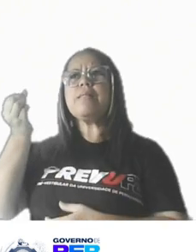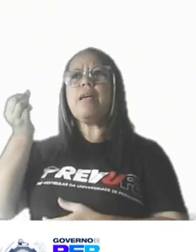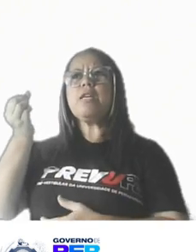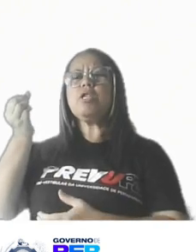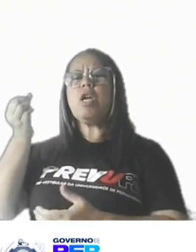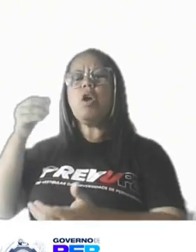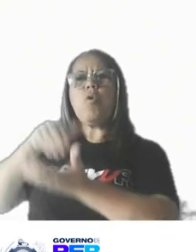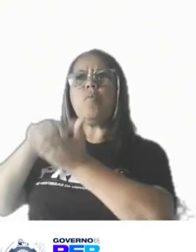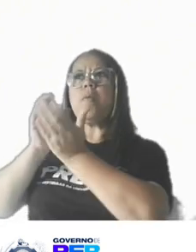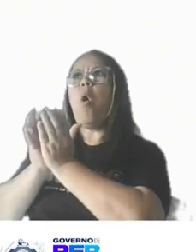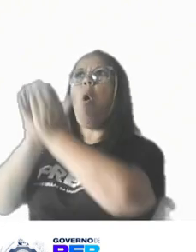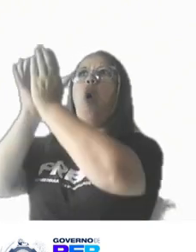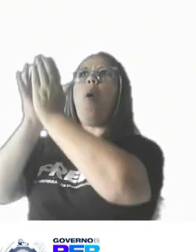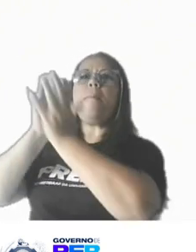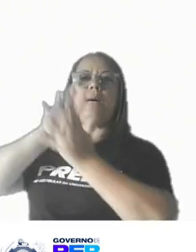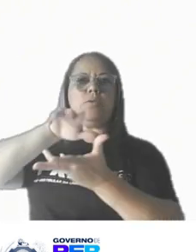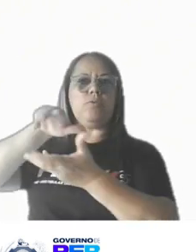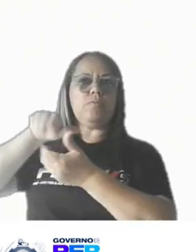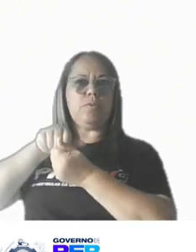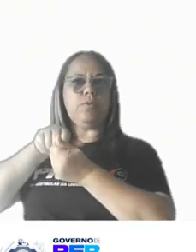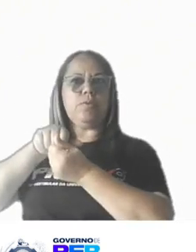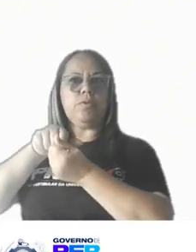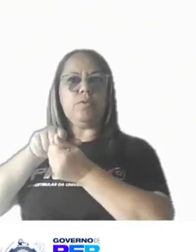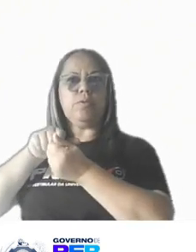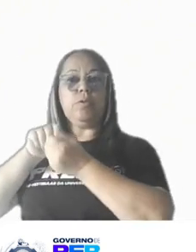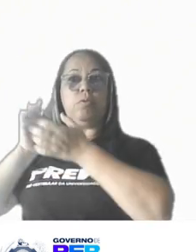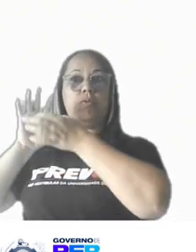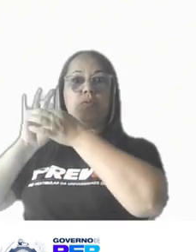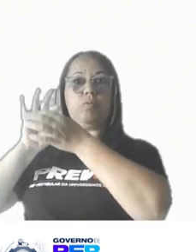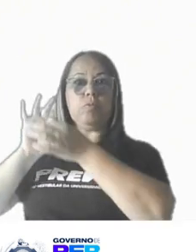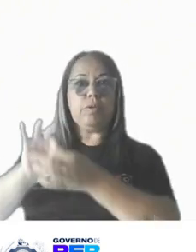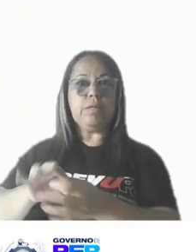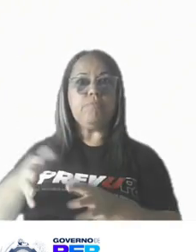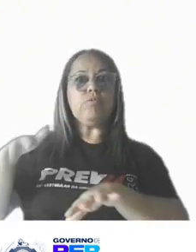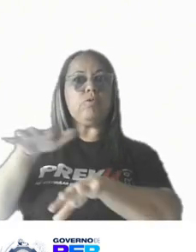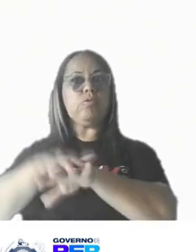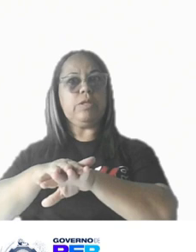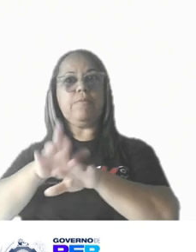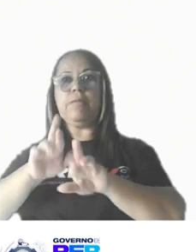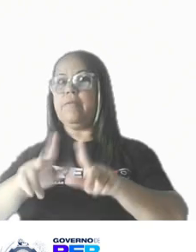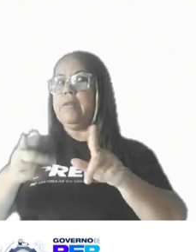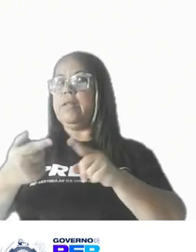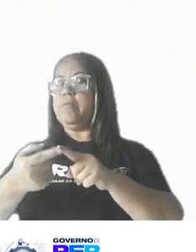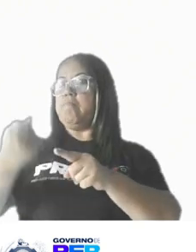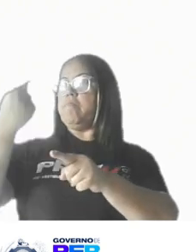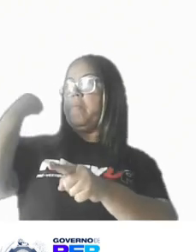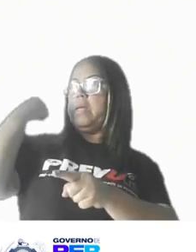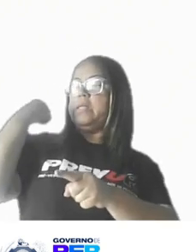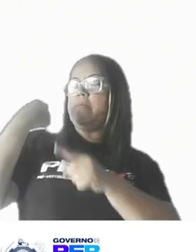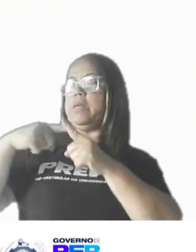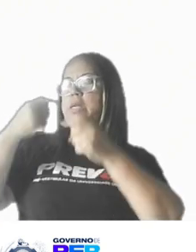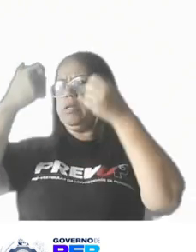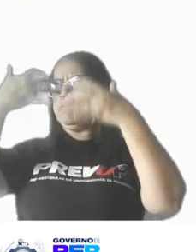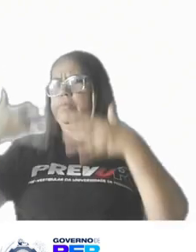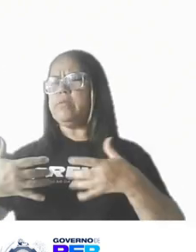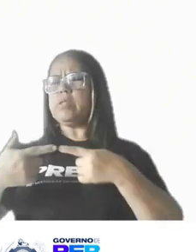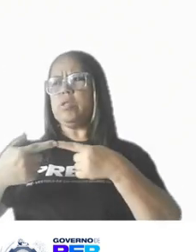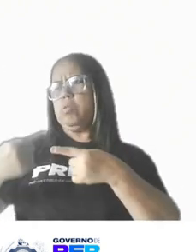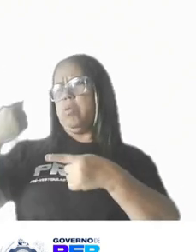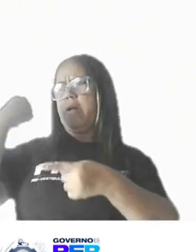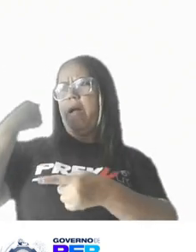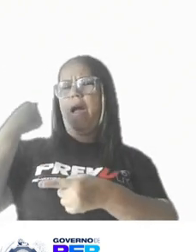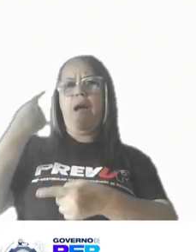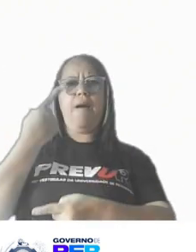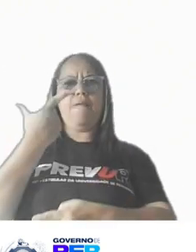Copa do Mundo, num contexto bem mais inclusivo que no início da carreira, como ela mesma fala, né? Que no começo da carreira dela,